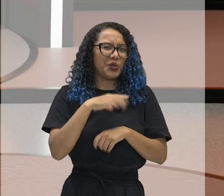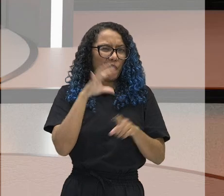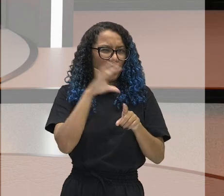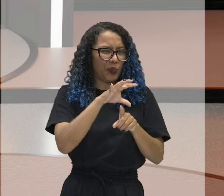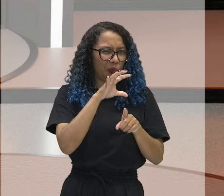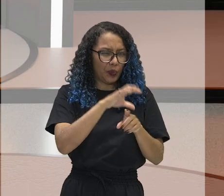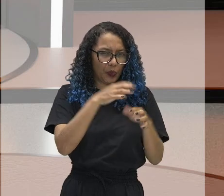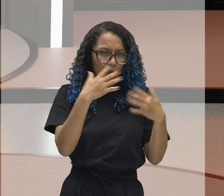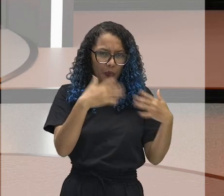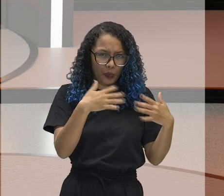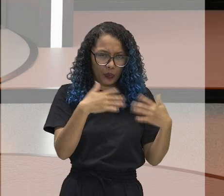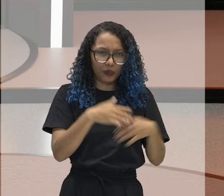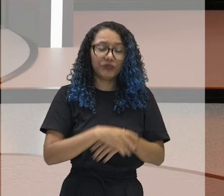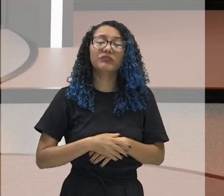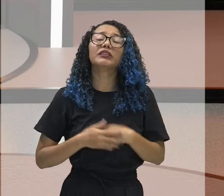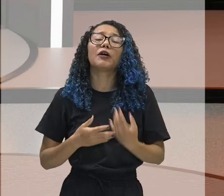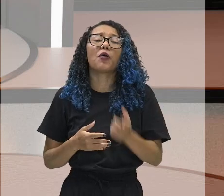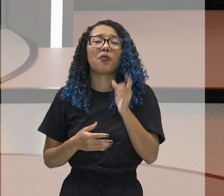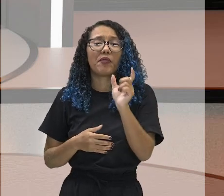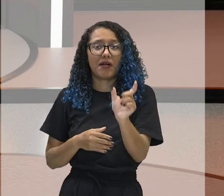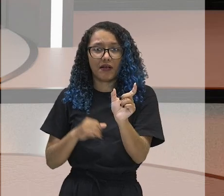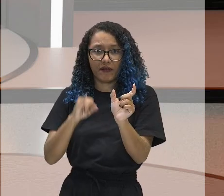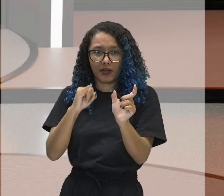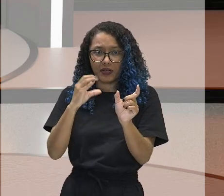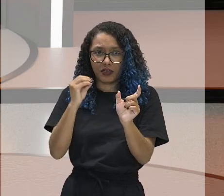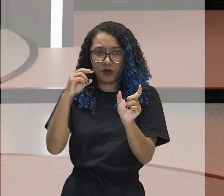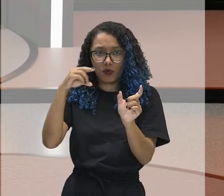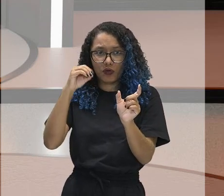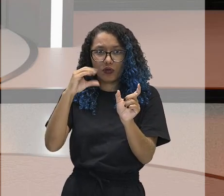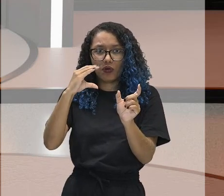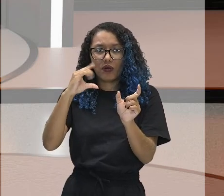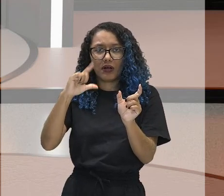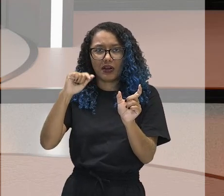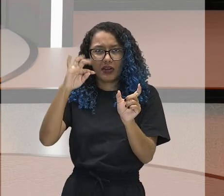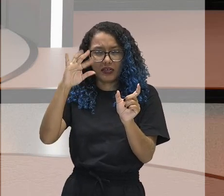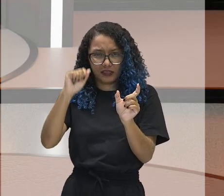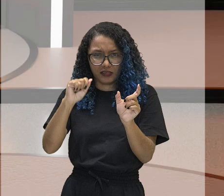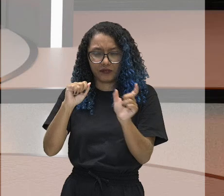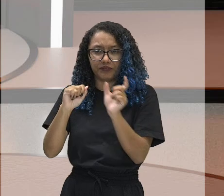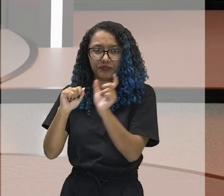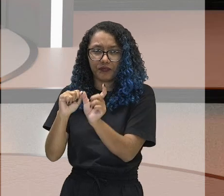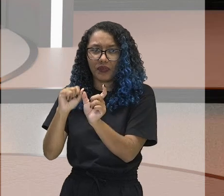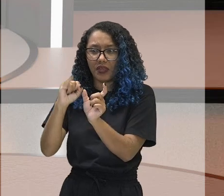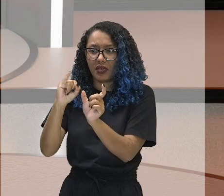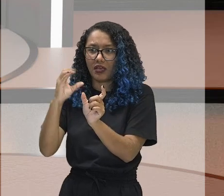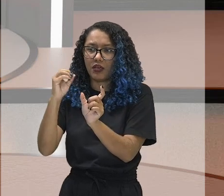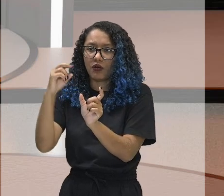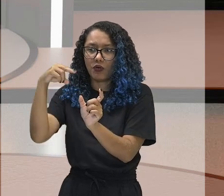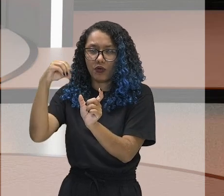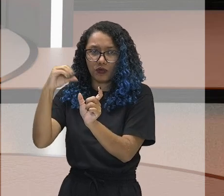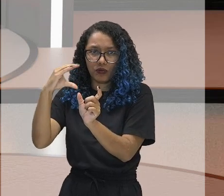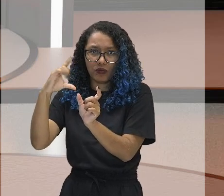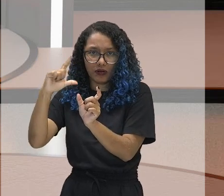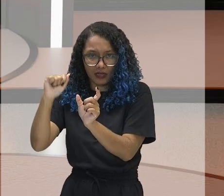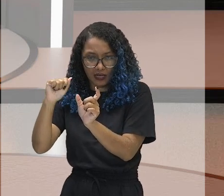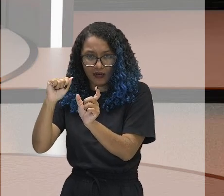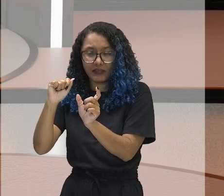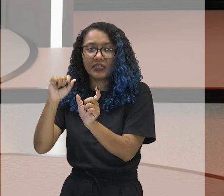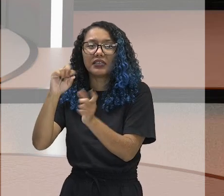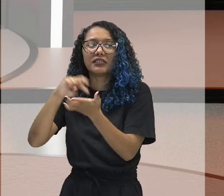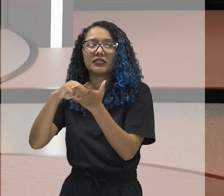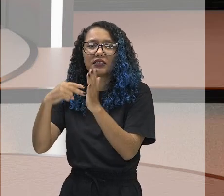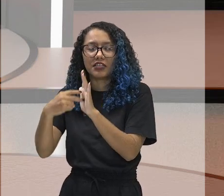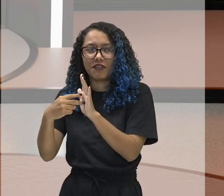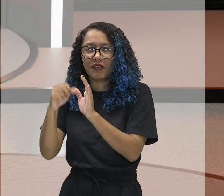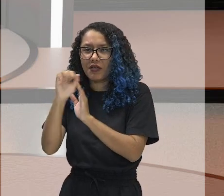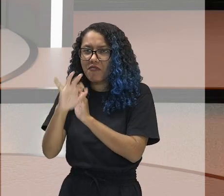que a palavra iconoclastia vem do grego iconoclá, que significa imagens, tá, gente? Ou